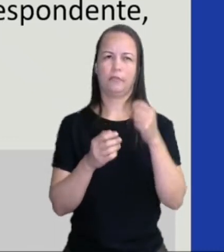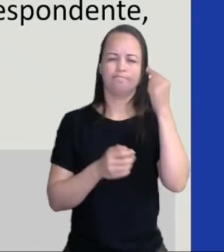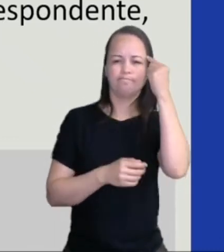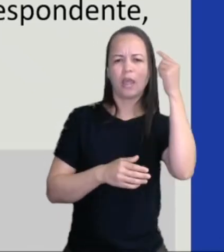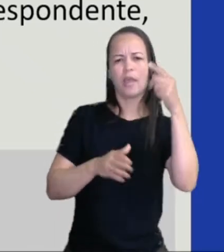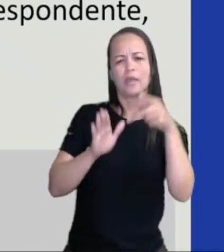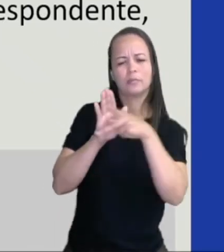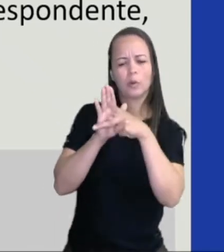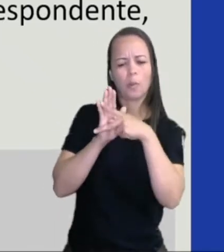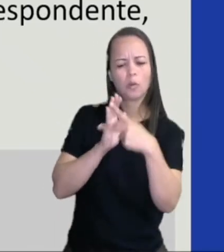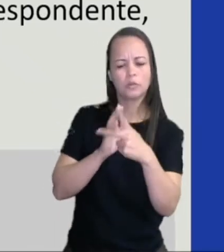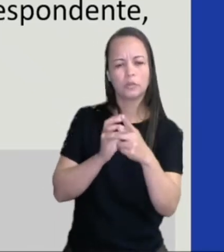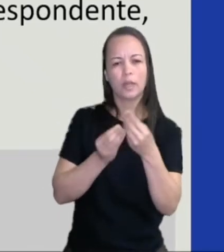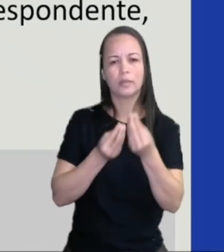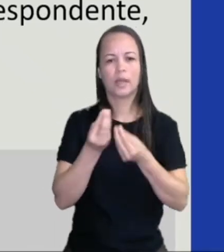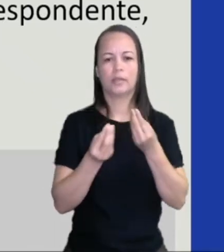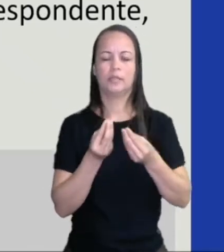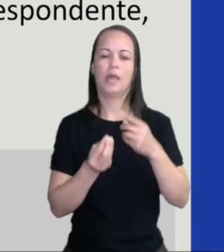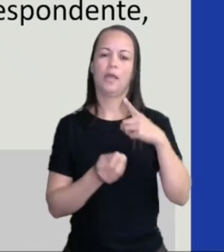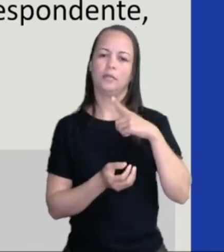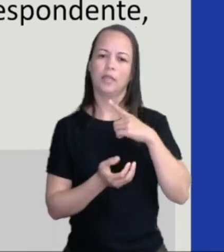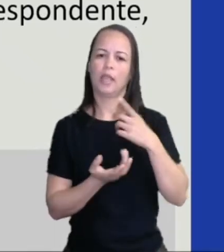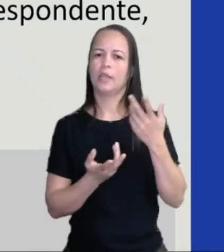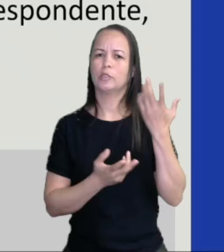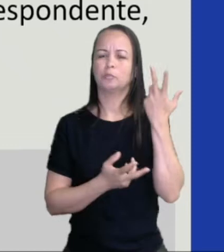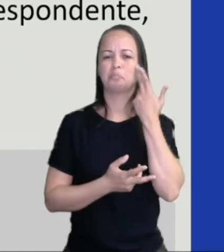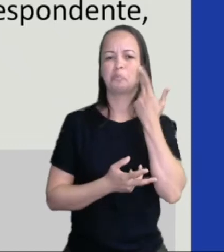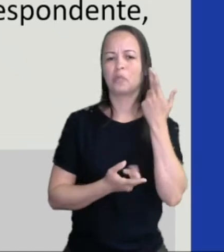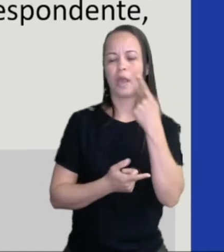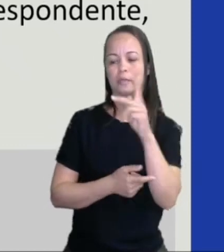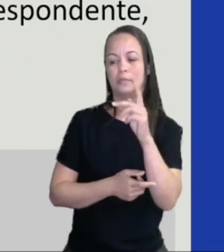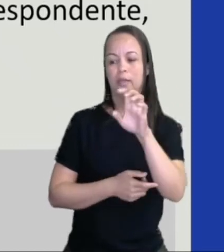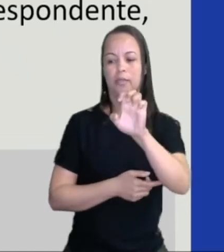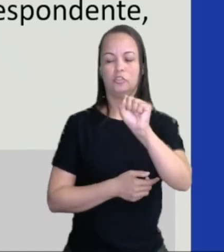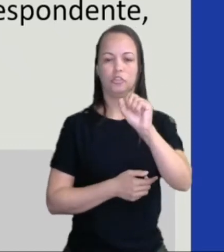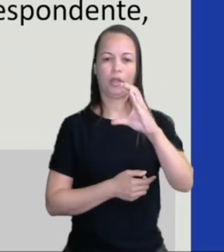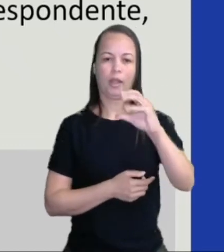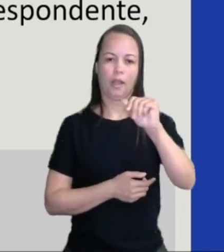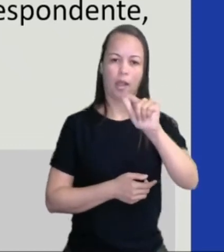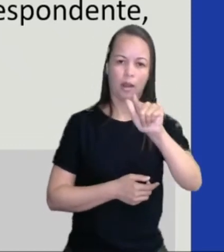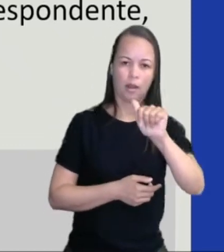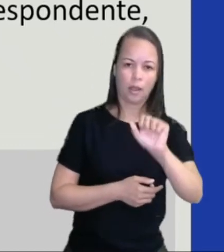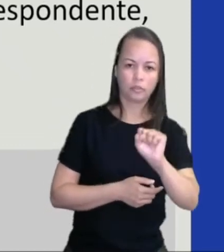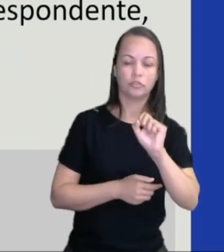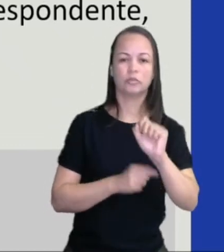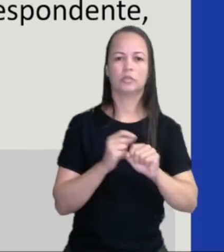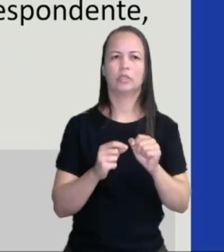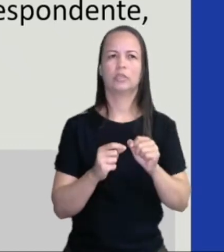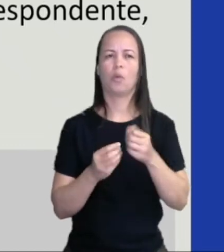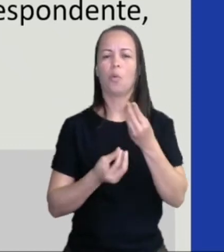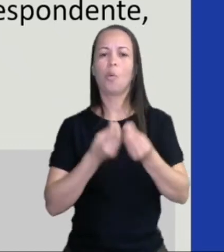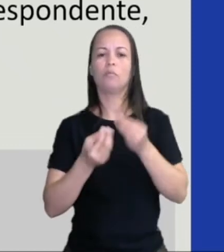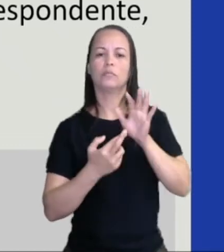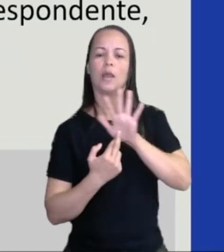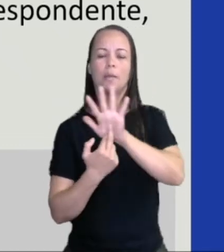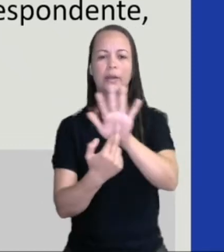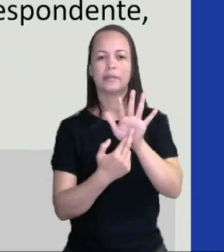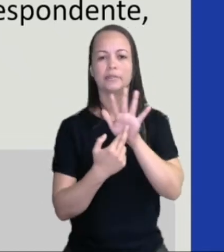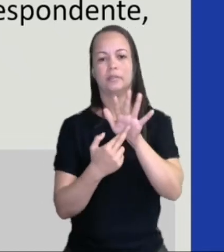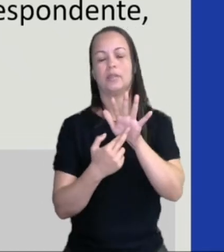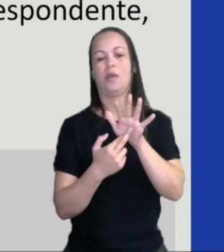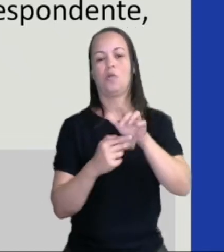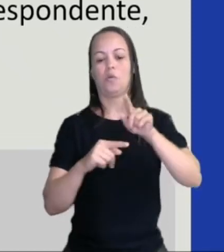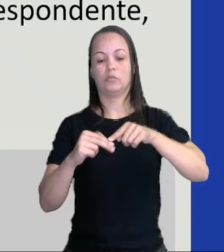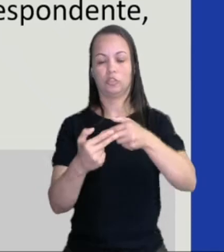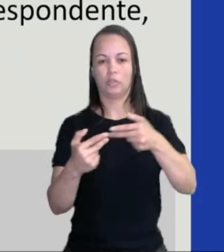proporcionalidade muito comum está aí nas escalas, tá? Que são maneiras de representar, né, objetos grandes, a gente